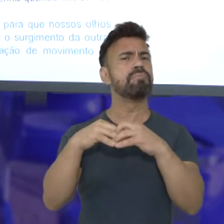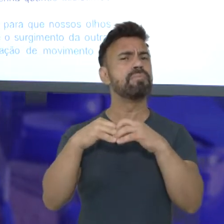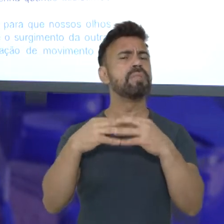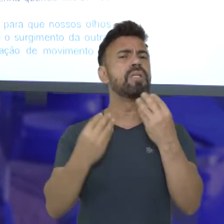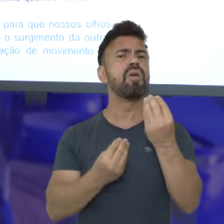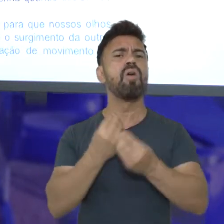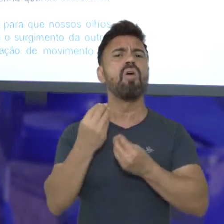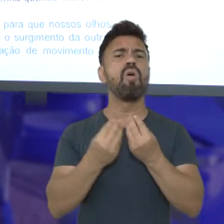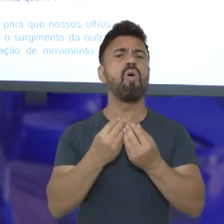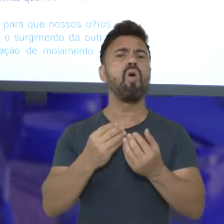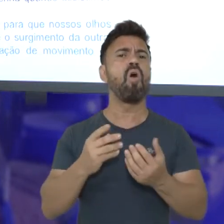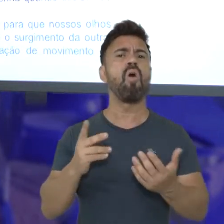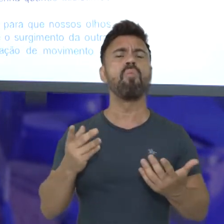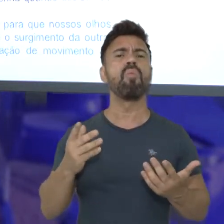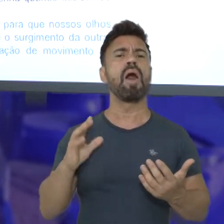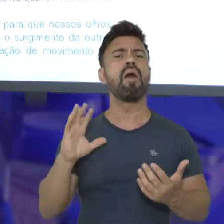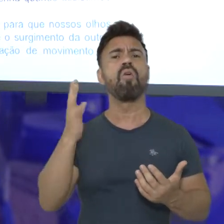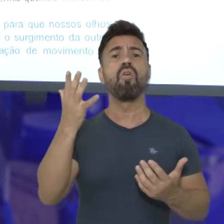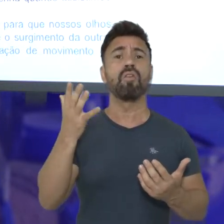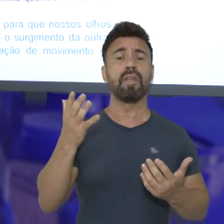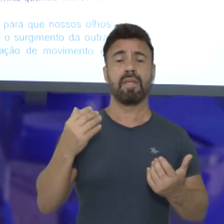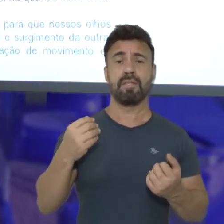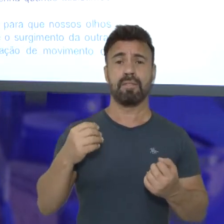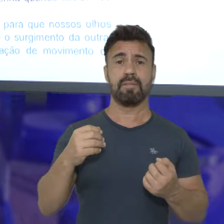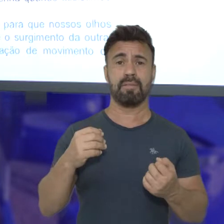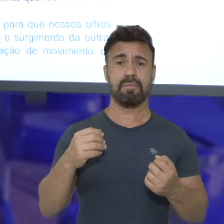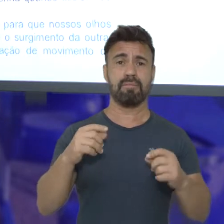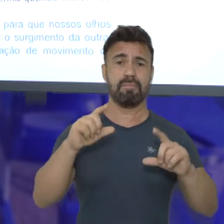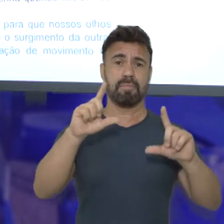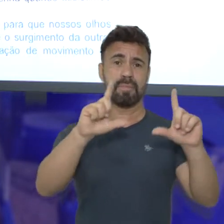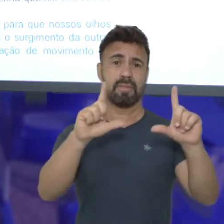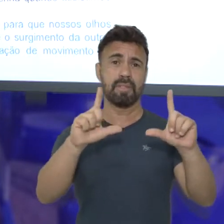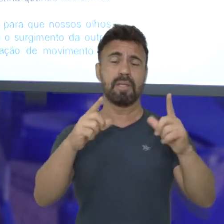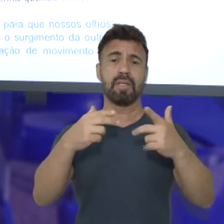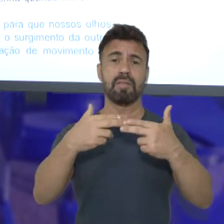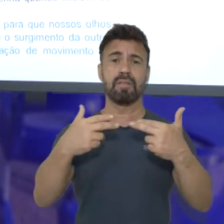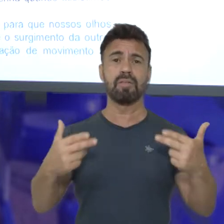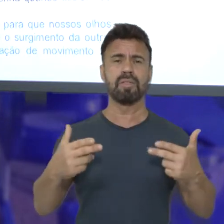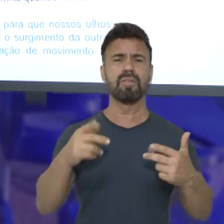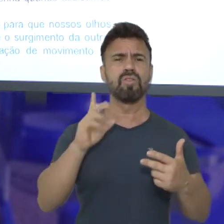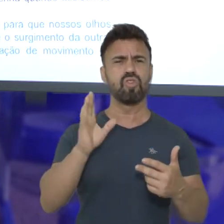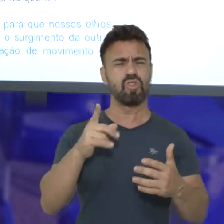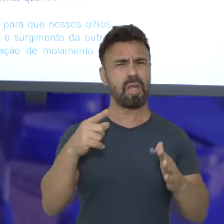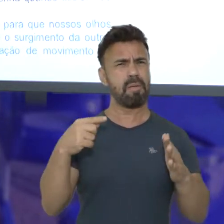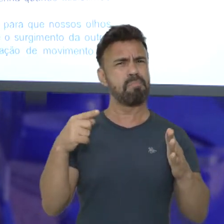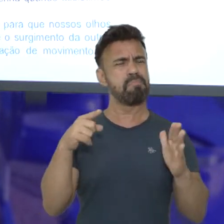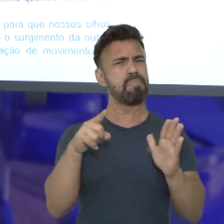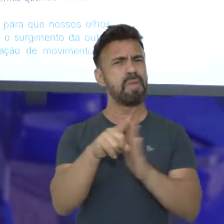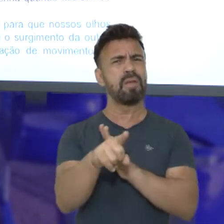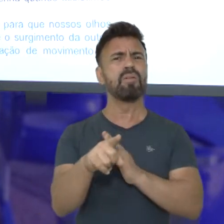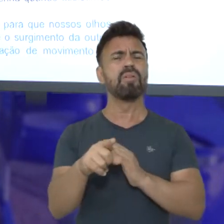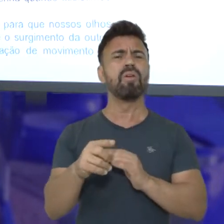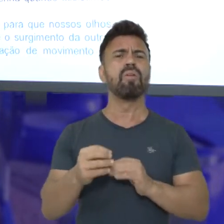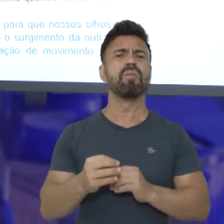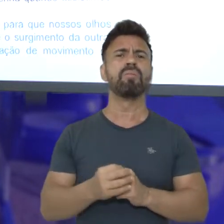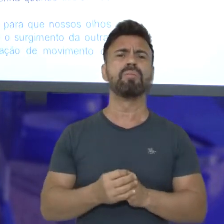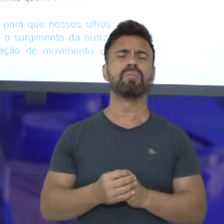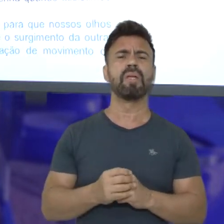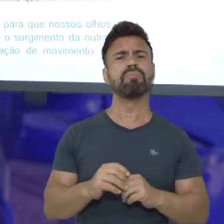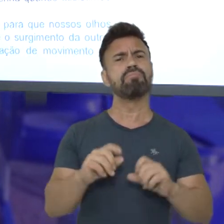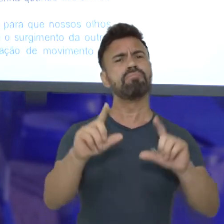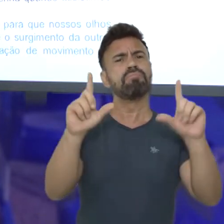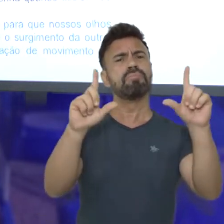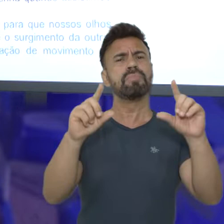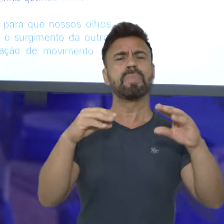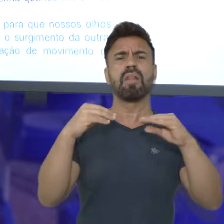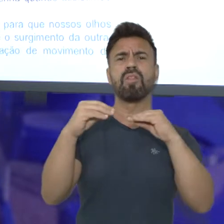como funciona nos aparelhos televisivos, por exemplo. Então você já deve ter se perguntado assim, quando estava assistindo a